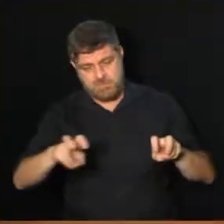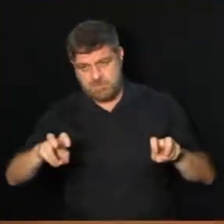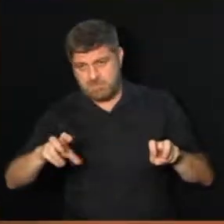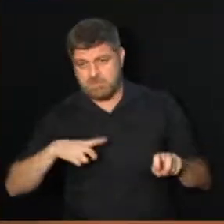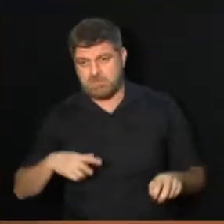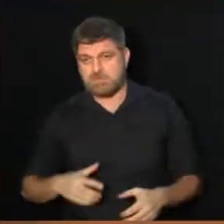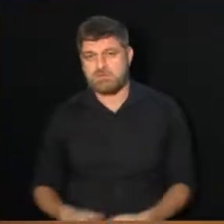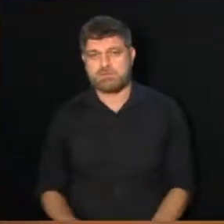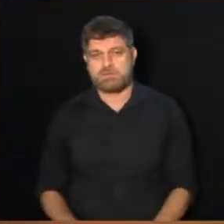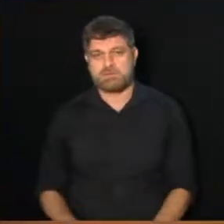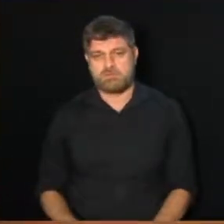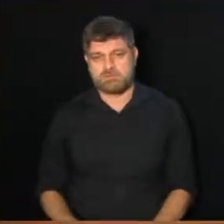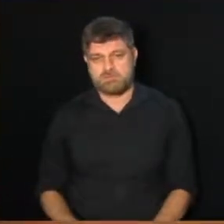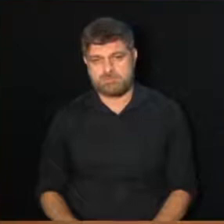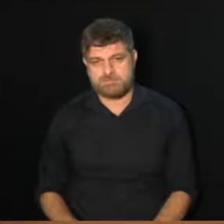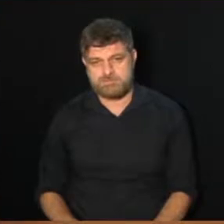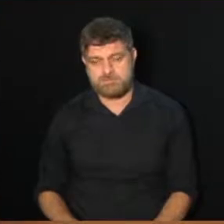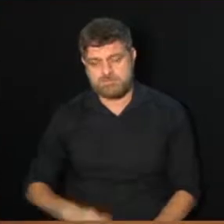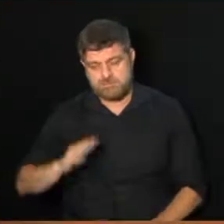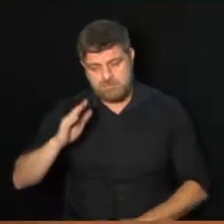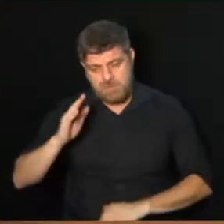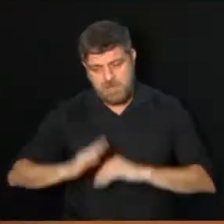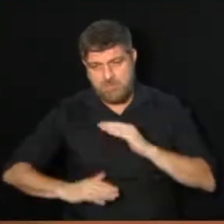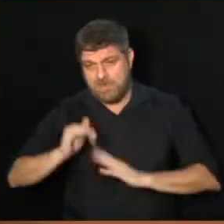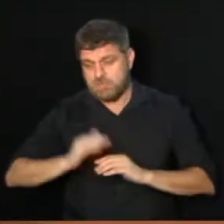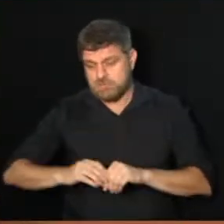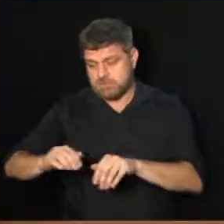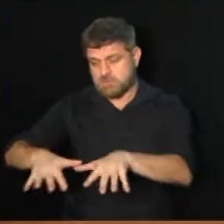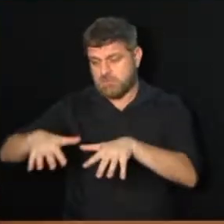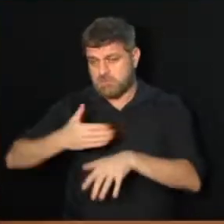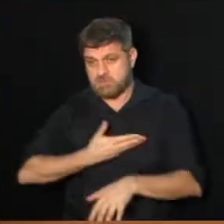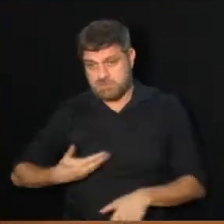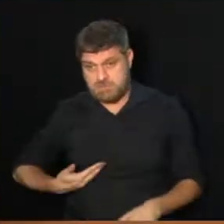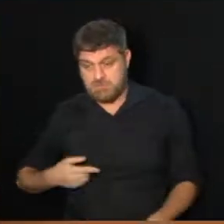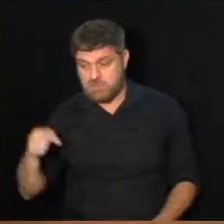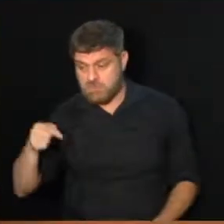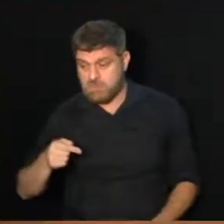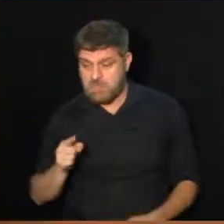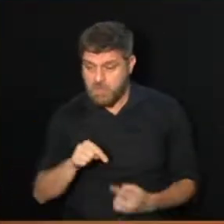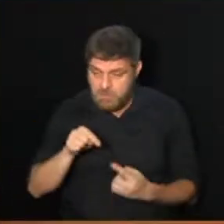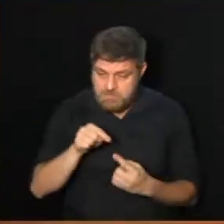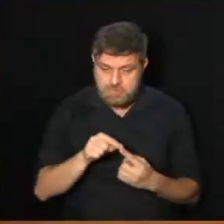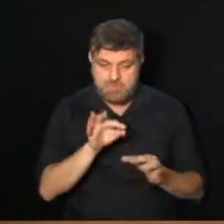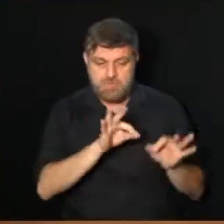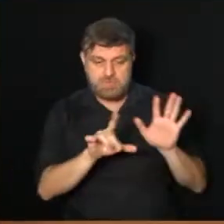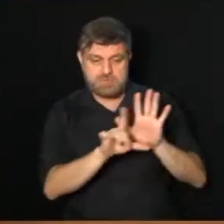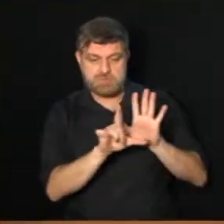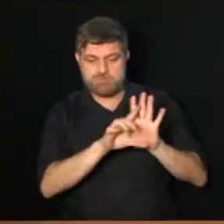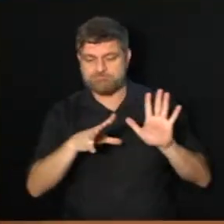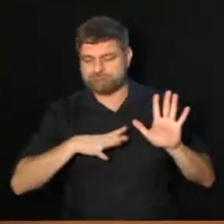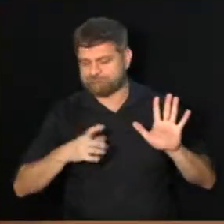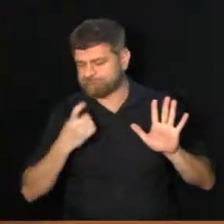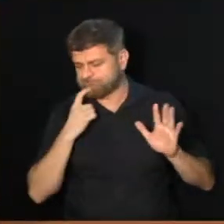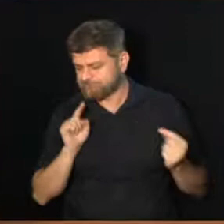parabenizando inicialmente a iniciativa de se fazer um projeto para Campinas dessa envergadura.